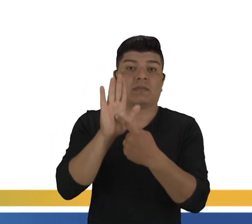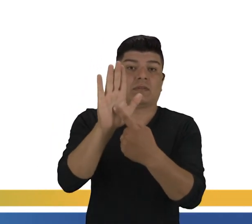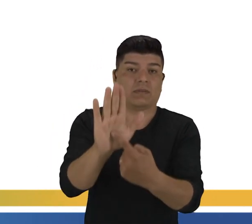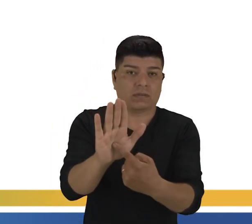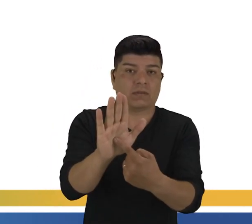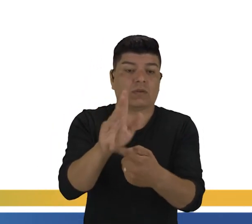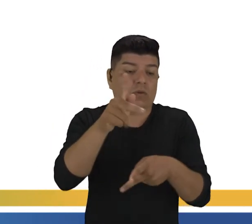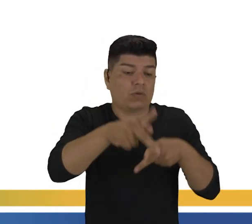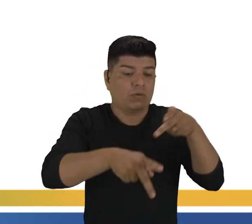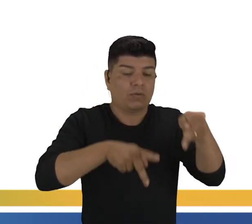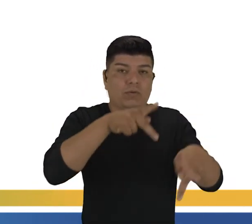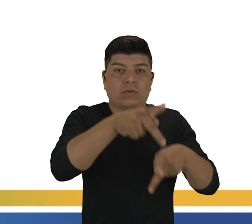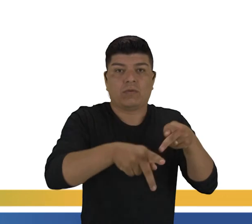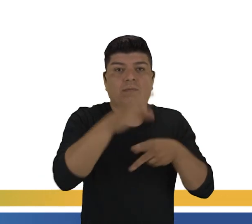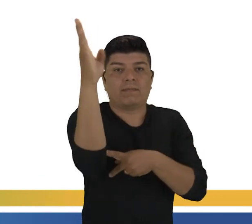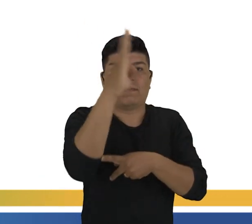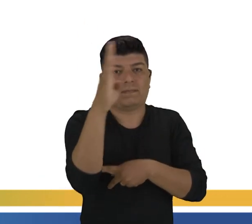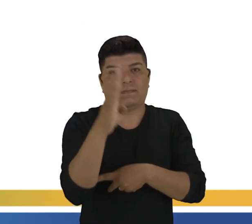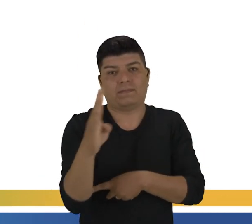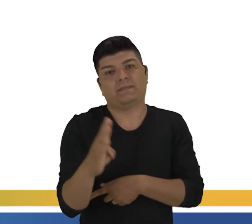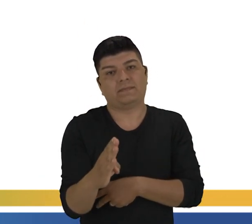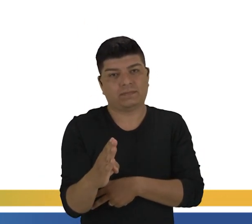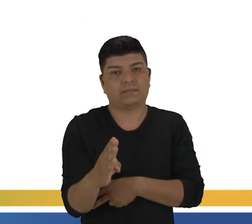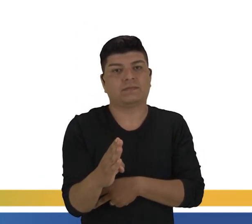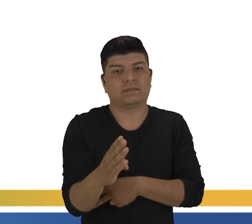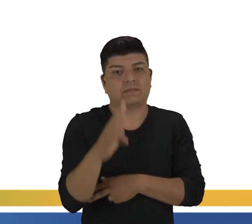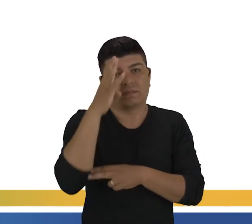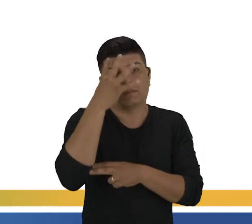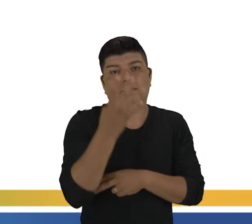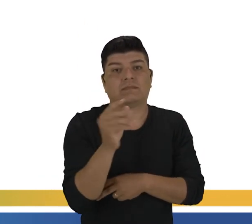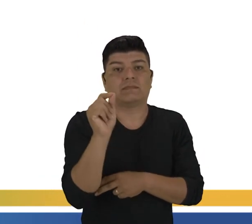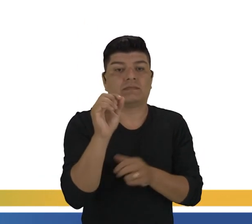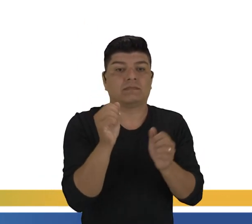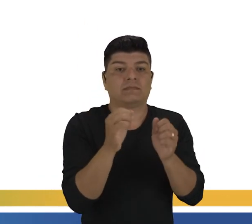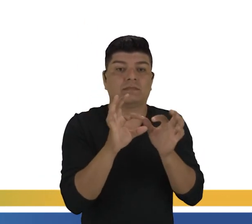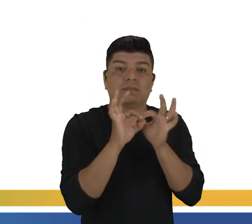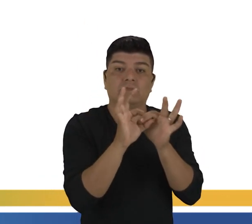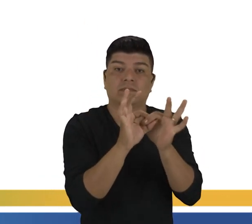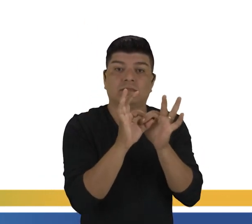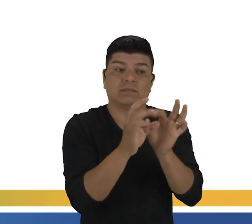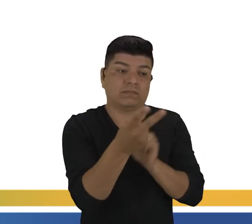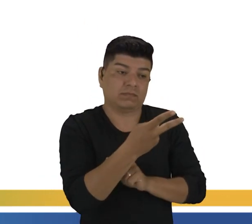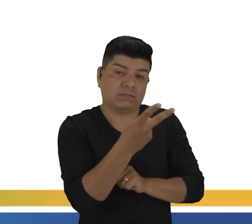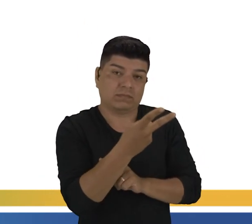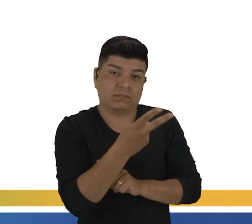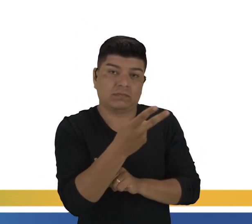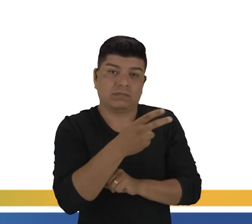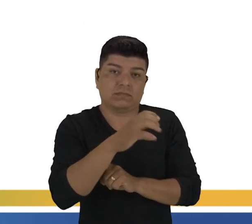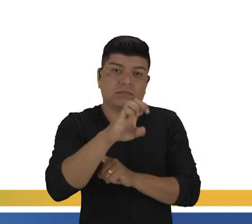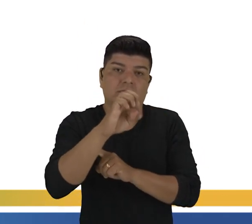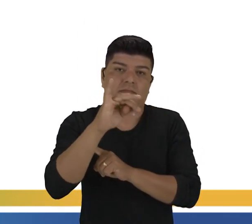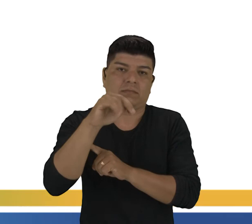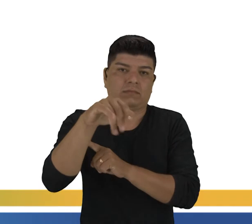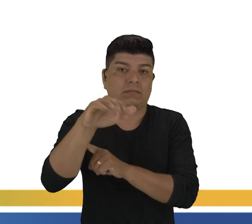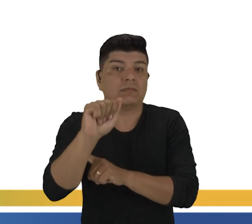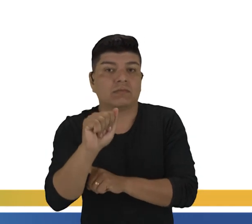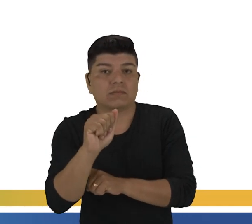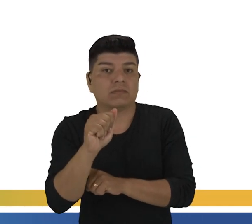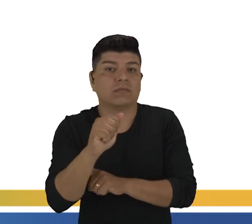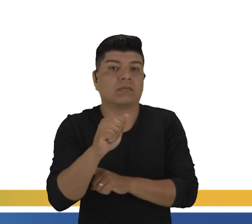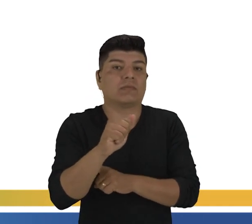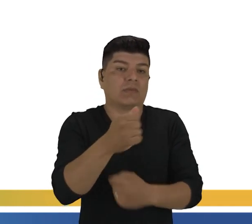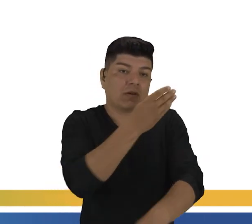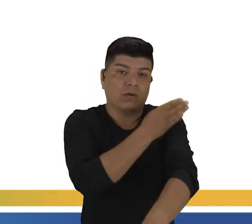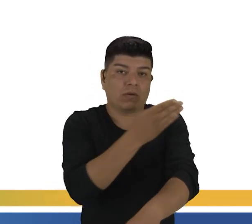representavam o povo brasileiro mais como um resultado da união das duas etnias. Então, o branco,